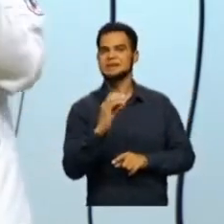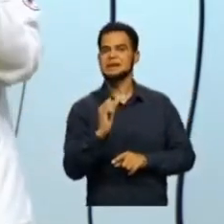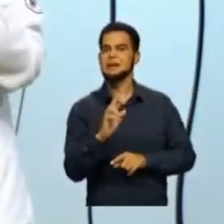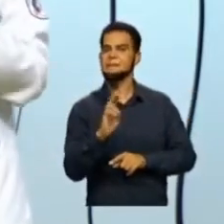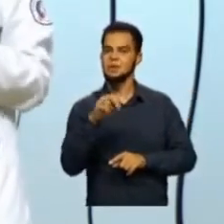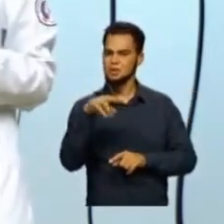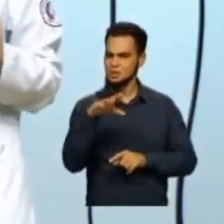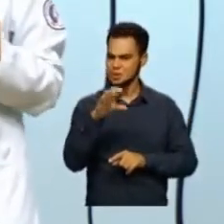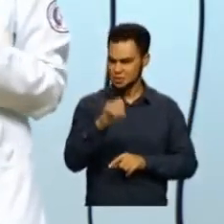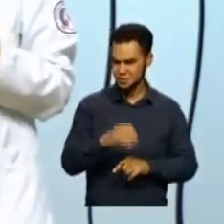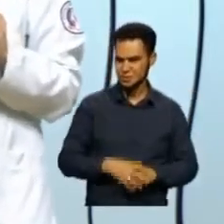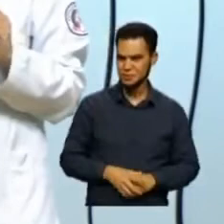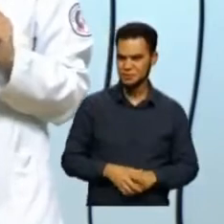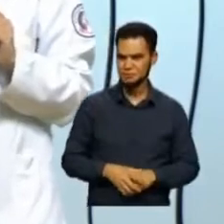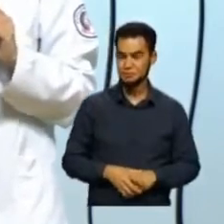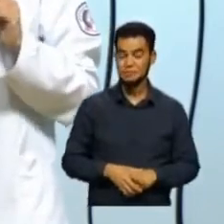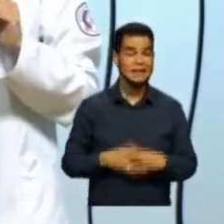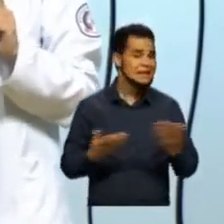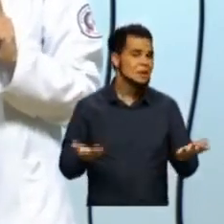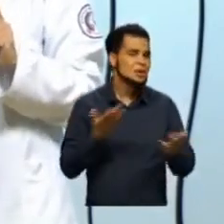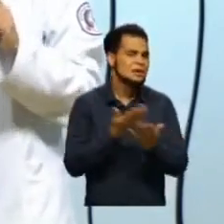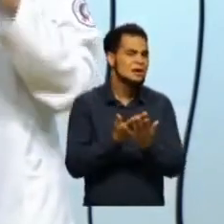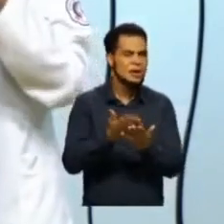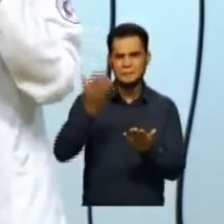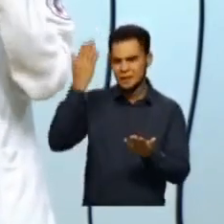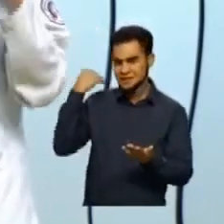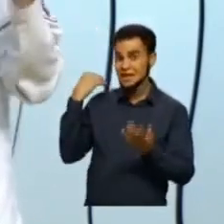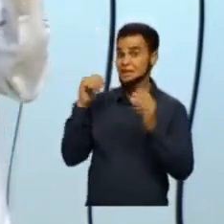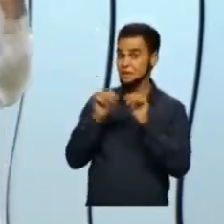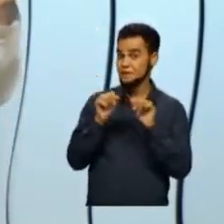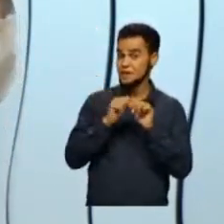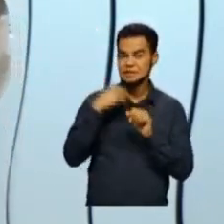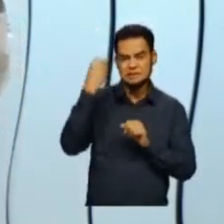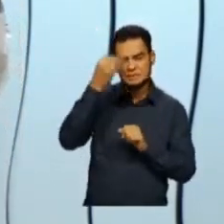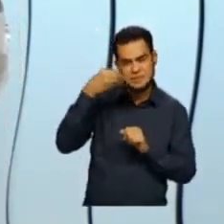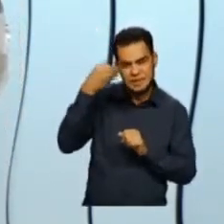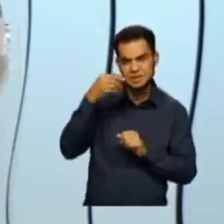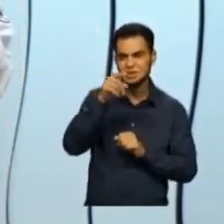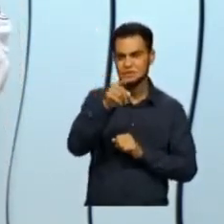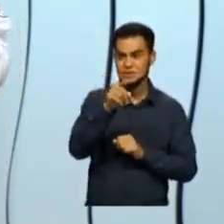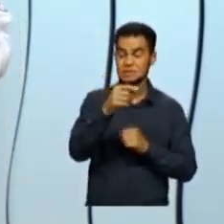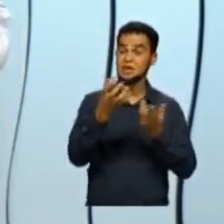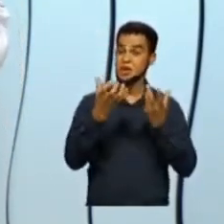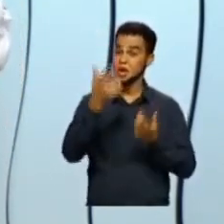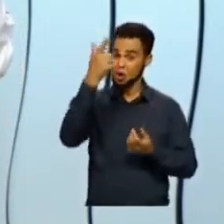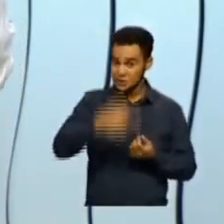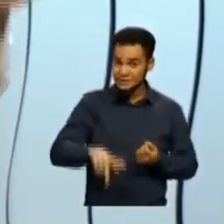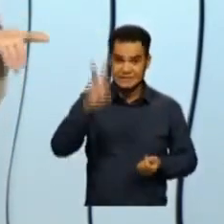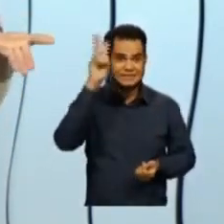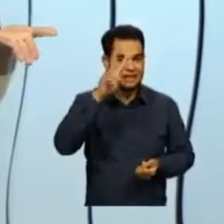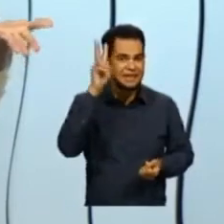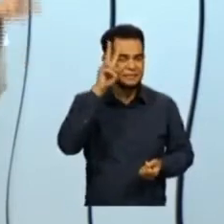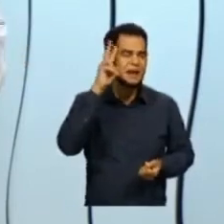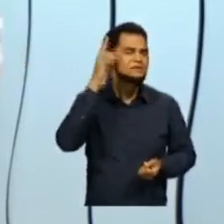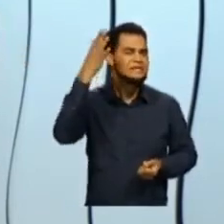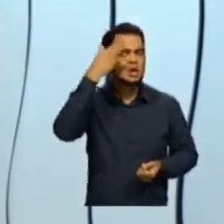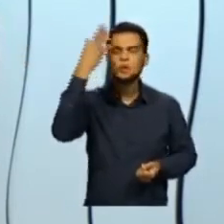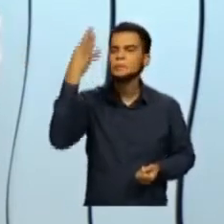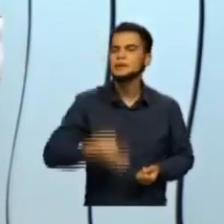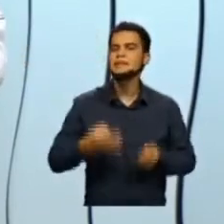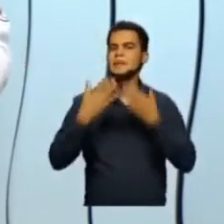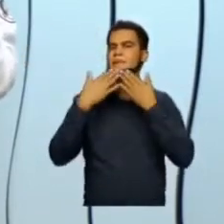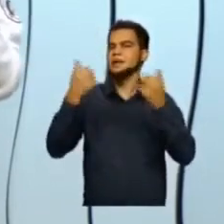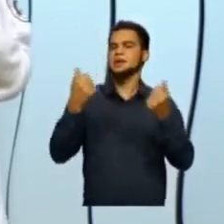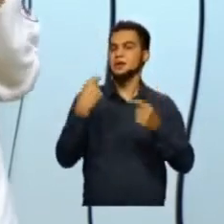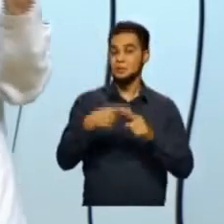Eu fiz com vocês, na aula passada, um experimento, e eu quero retomar com vocês esse experimento aqui, para você entender melhor, porque na aula